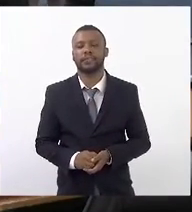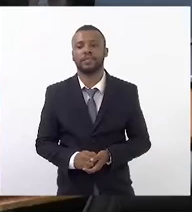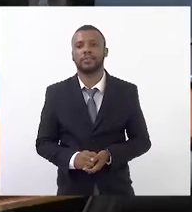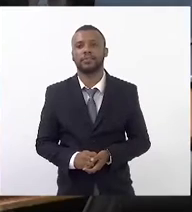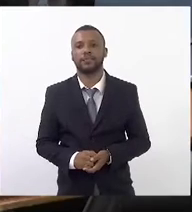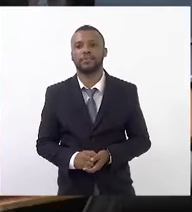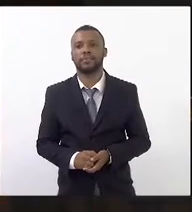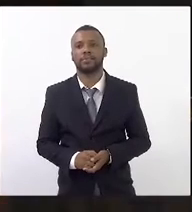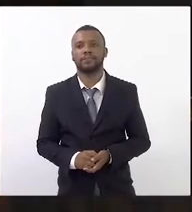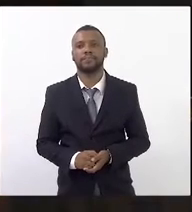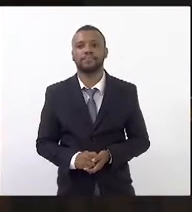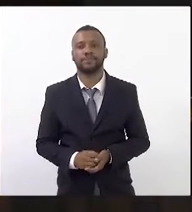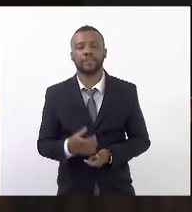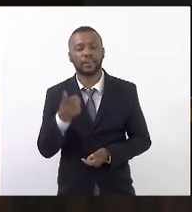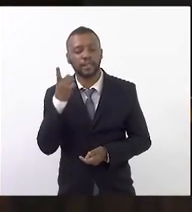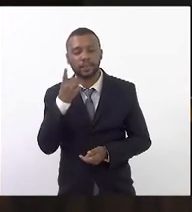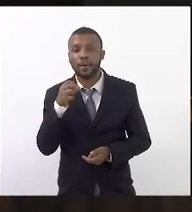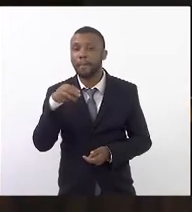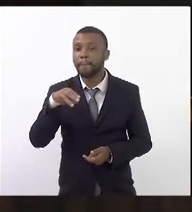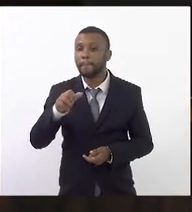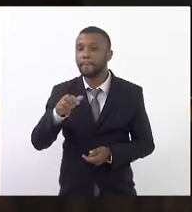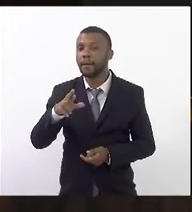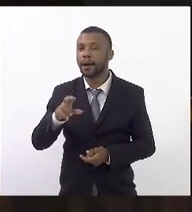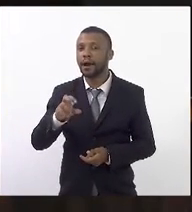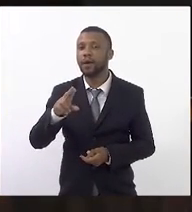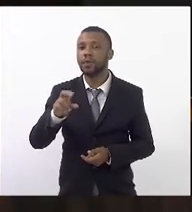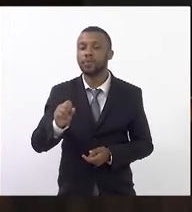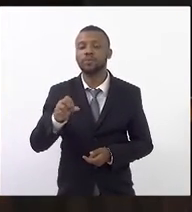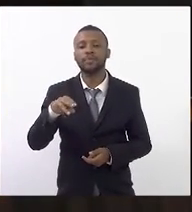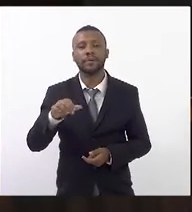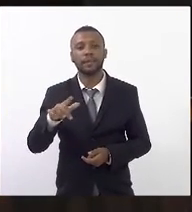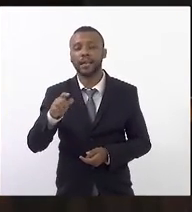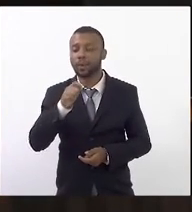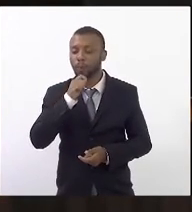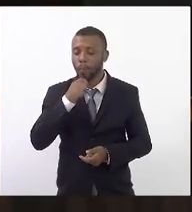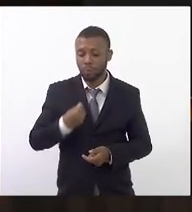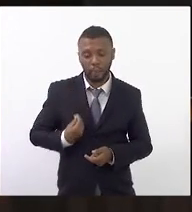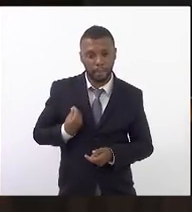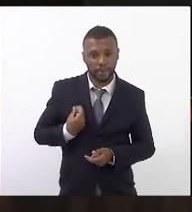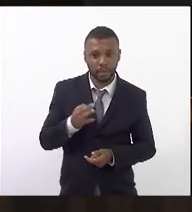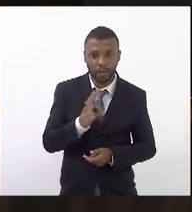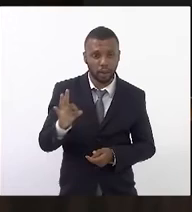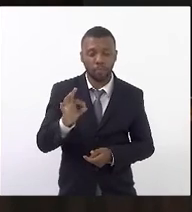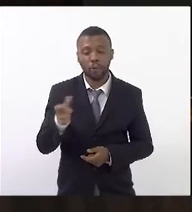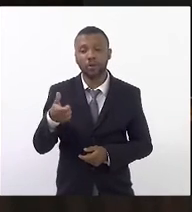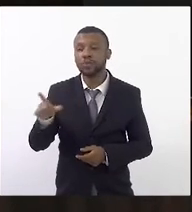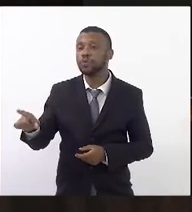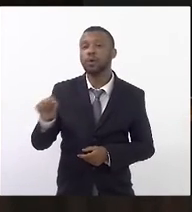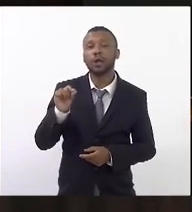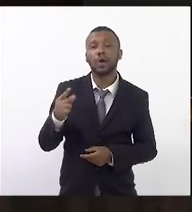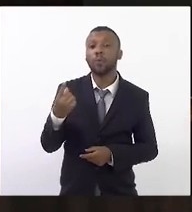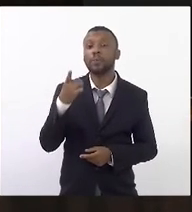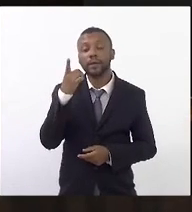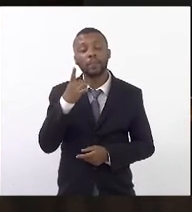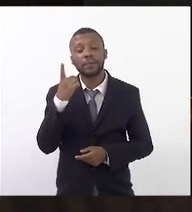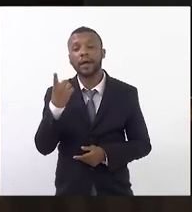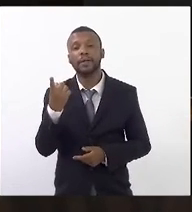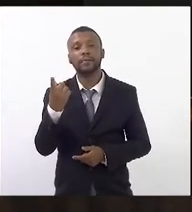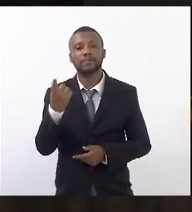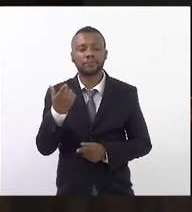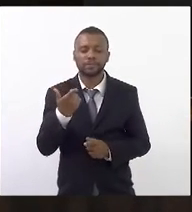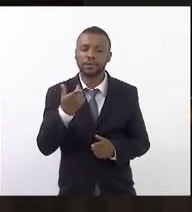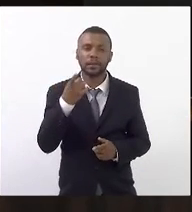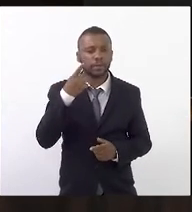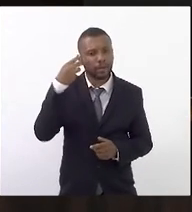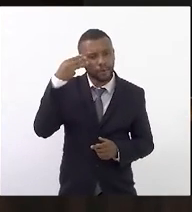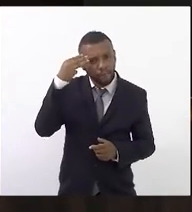secretário dele aqui, não, Marco Milho. Não, o deputado Marco Milho não está, não podemos nomear alguém pra, em ofício. Leio o deputado Márcio Pacheco. Deputado